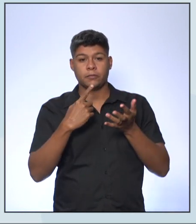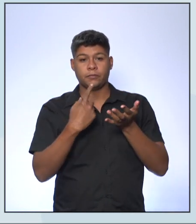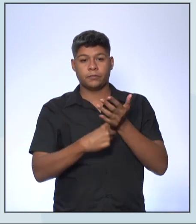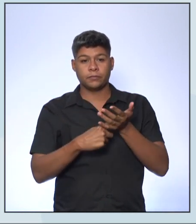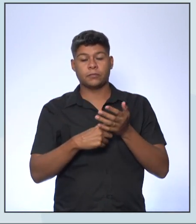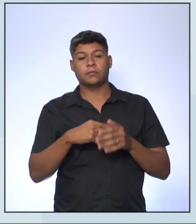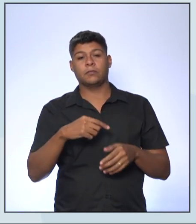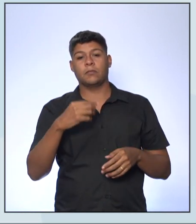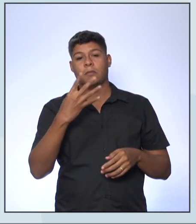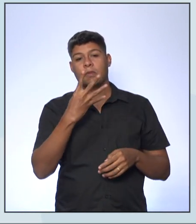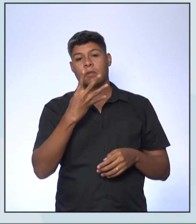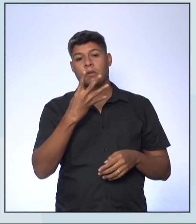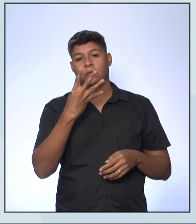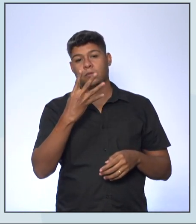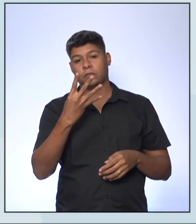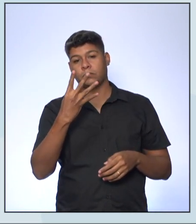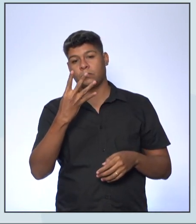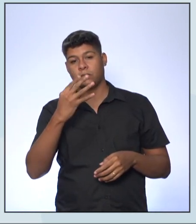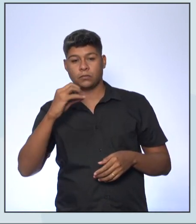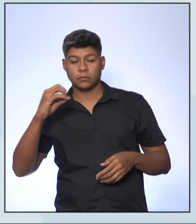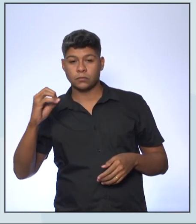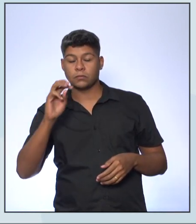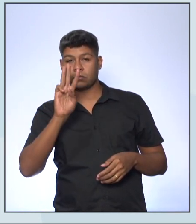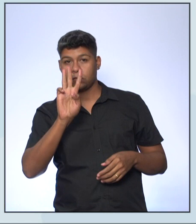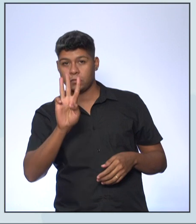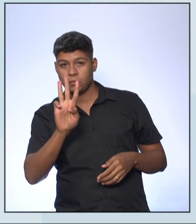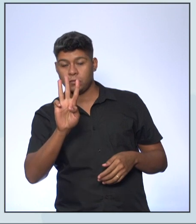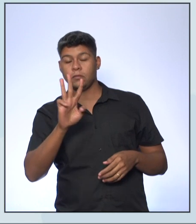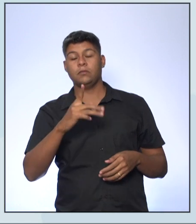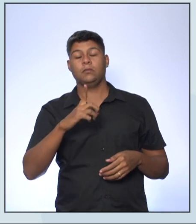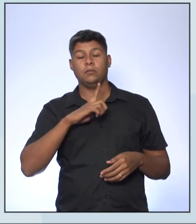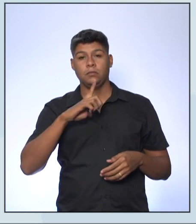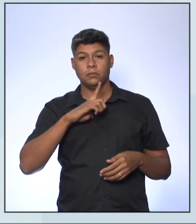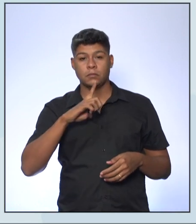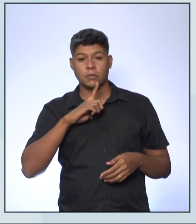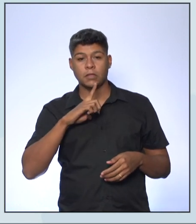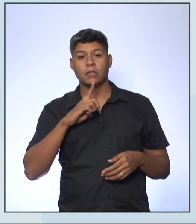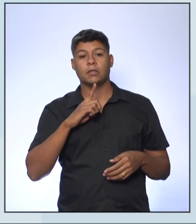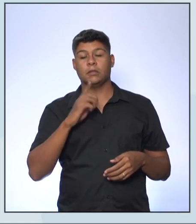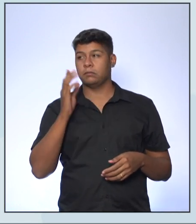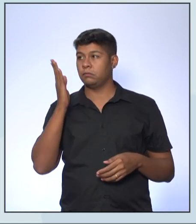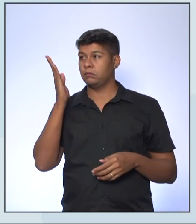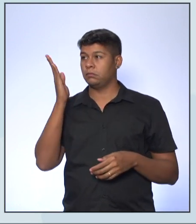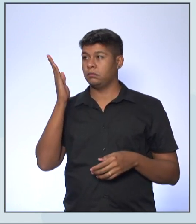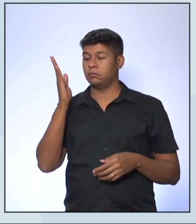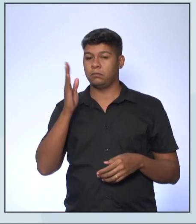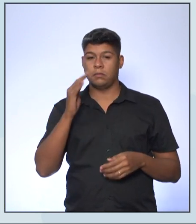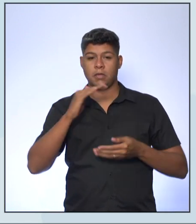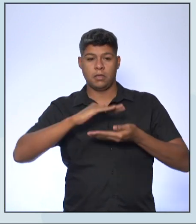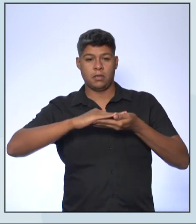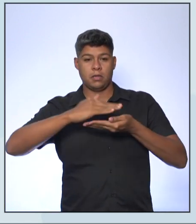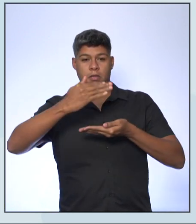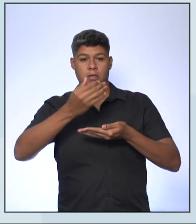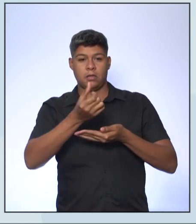uma tensão de 4.400 watts. Isso. Você tem aí o notebook com 65 watts, que está fácil